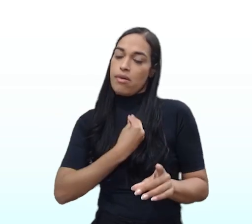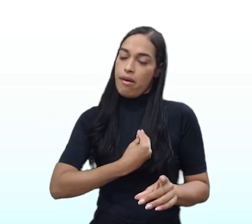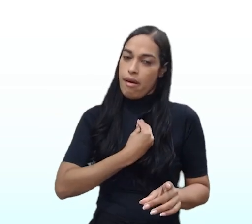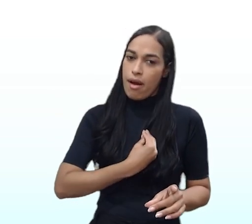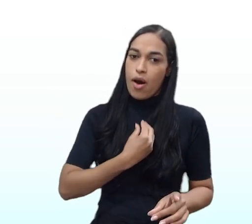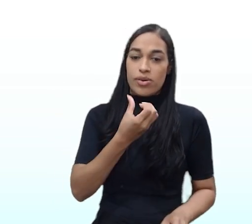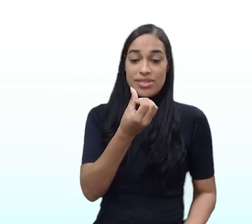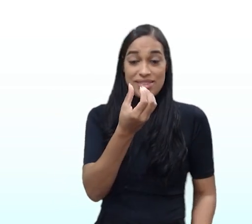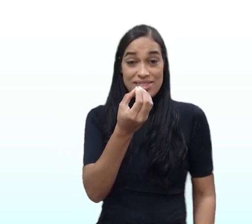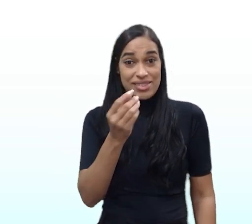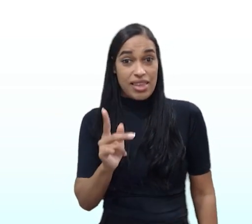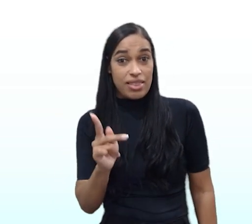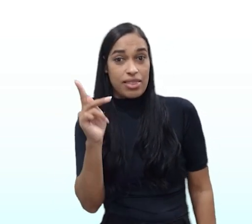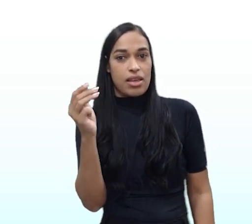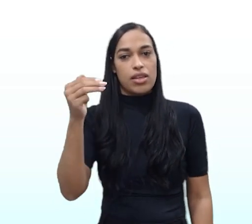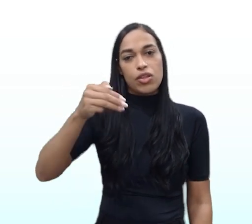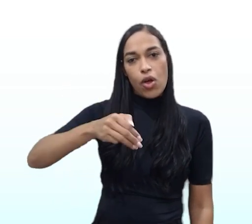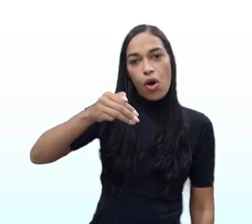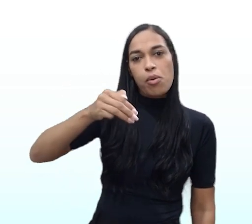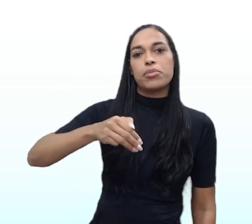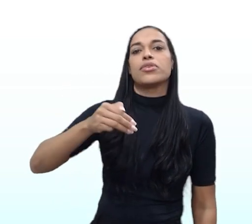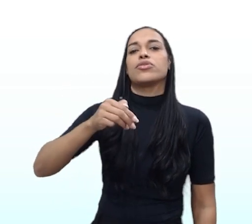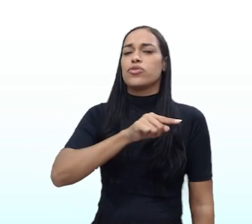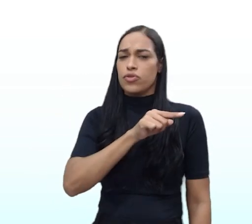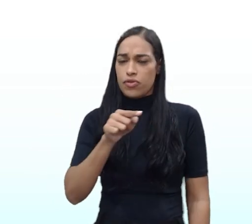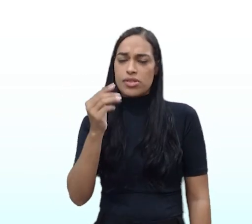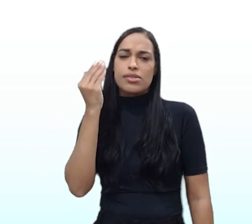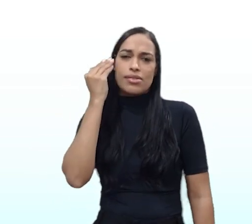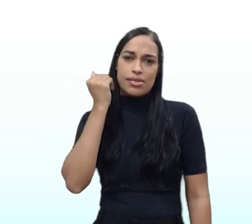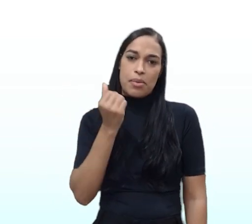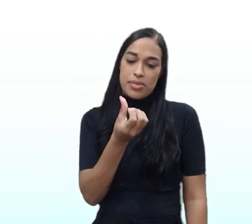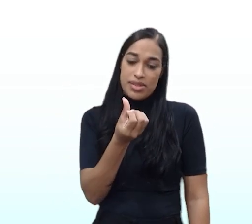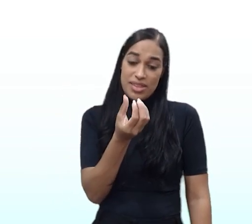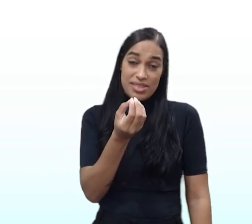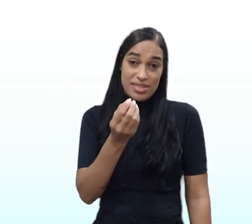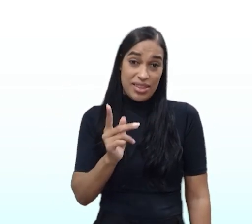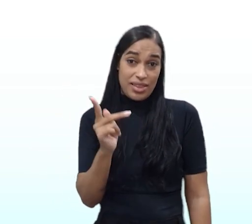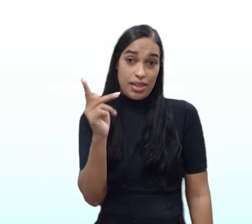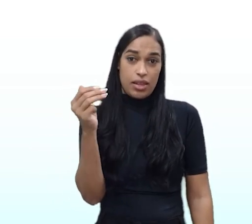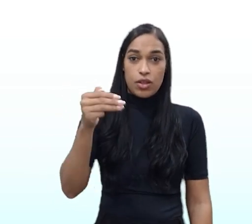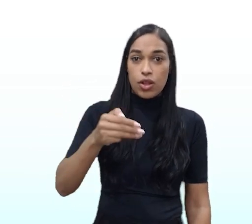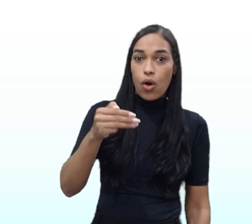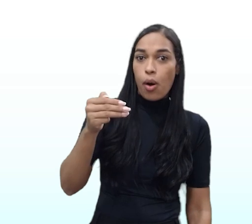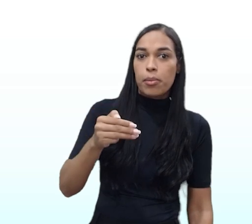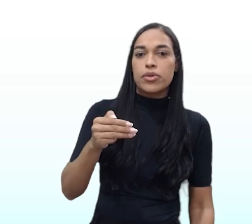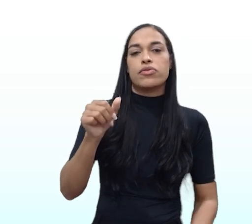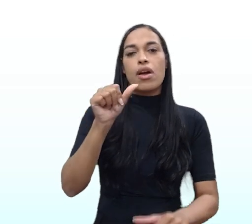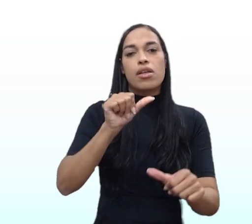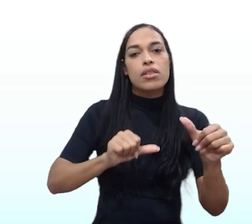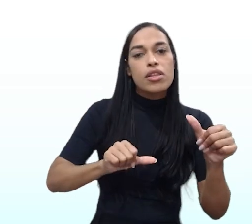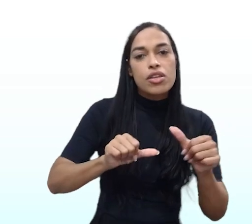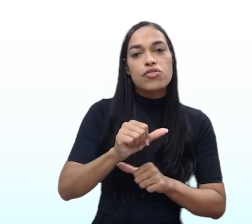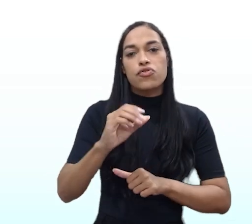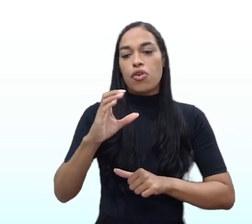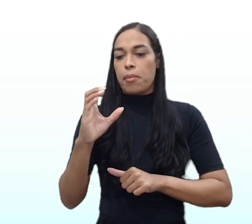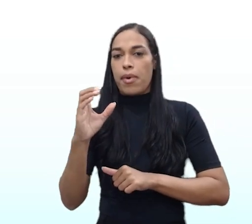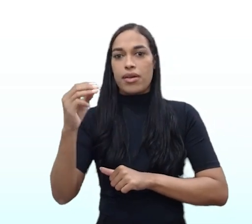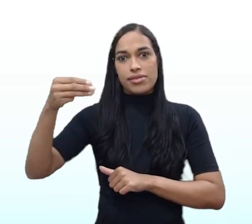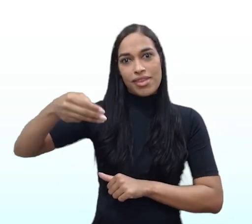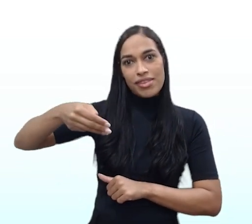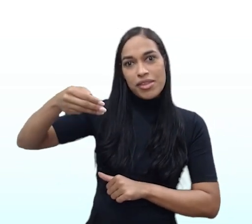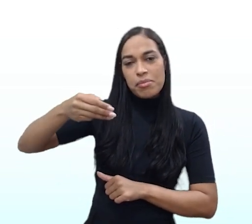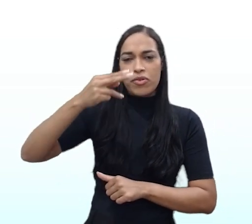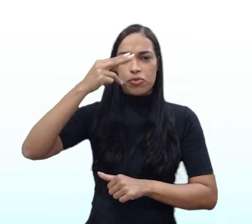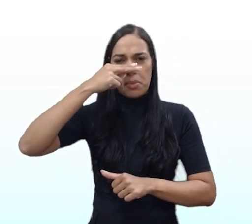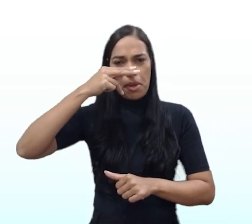real. Veja, 60 quilômetros, não esquece, tá? Nós vamos ter que transformar 60 quilômetros em centímetros para